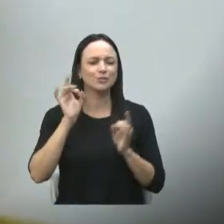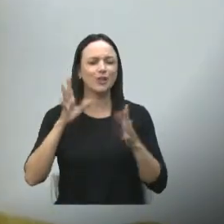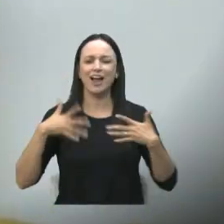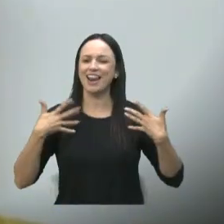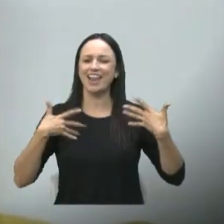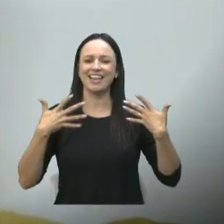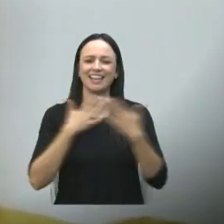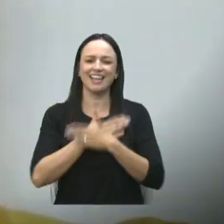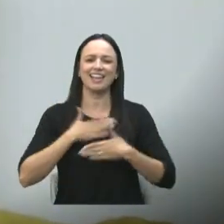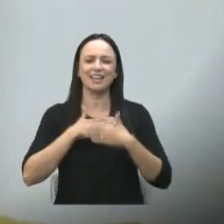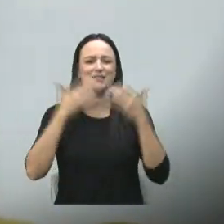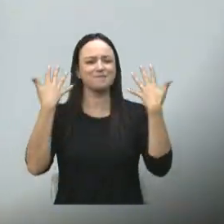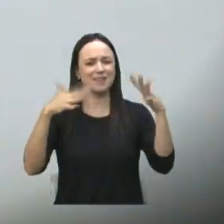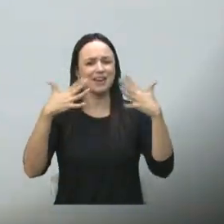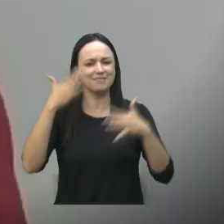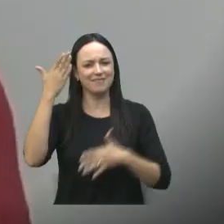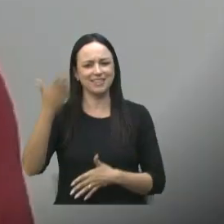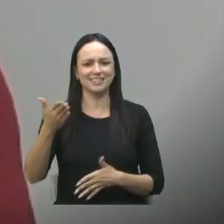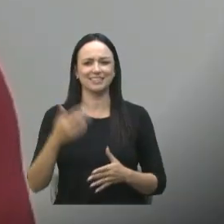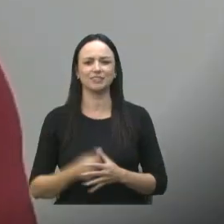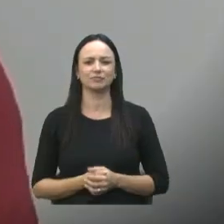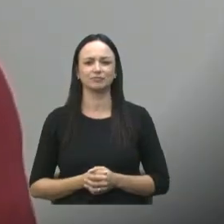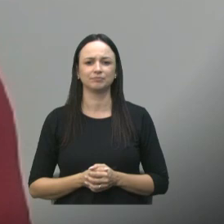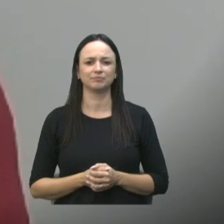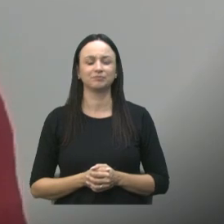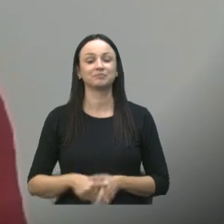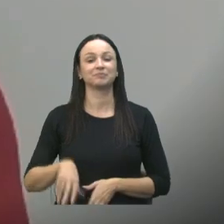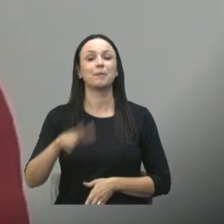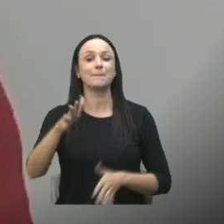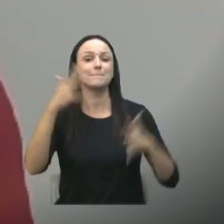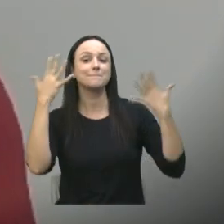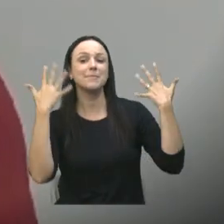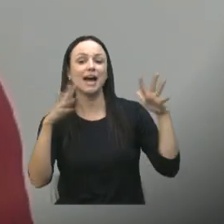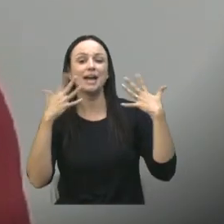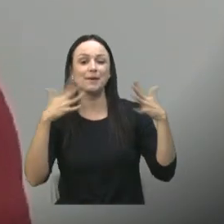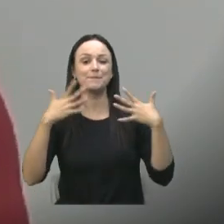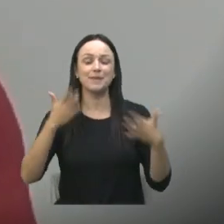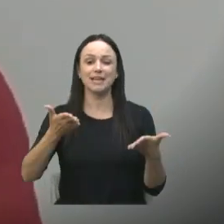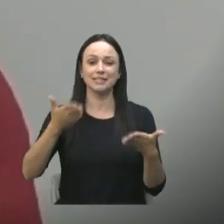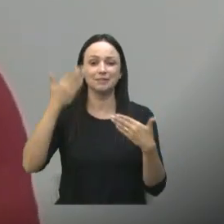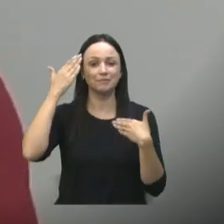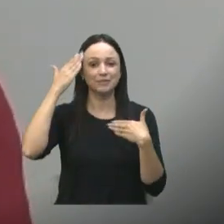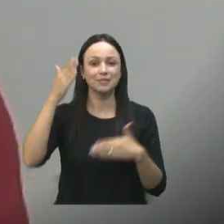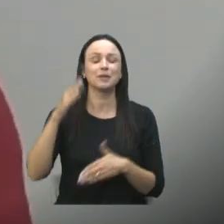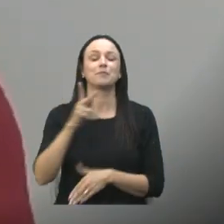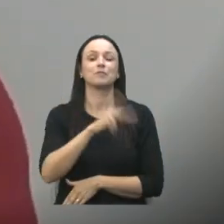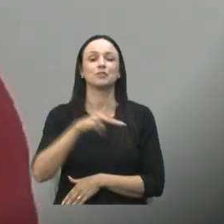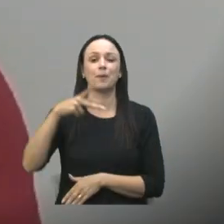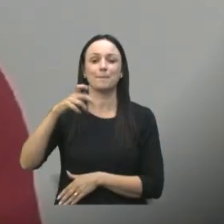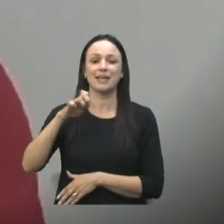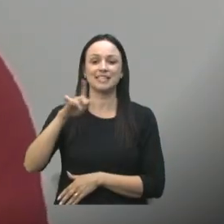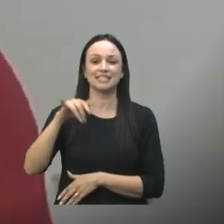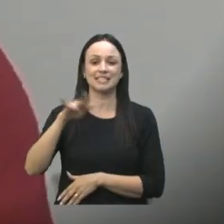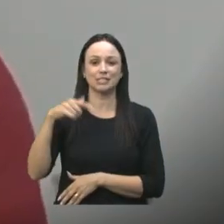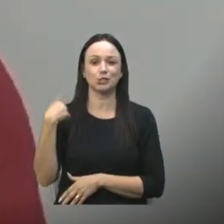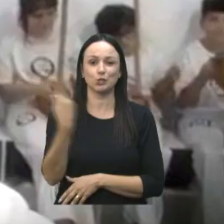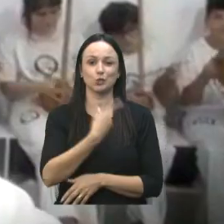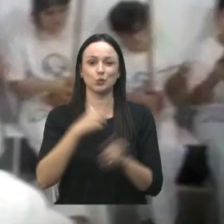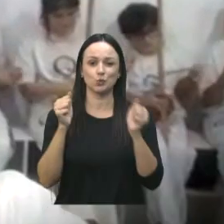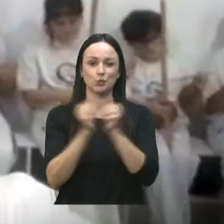querido. Parabéns, você é merecedor. Parabéns e obrigado, mestre Pezinho. Estamos